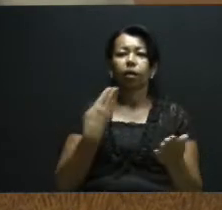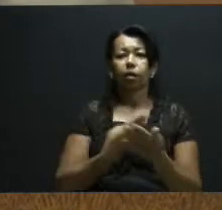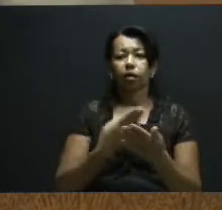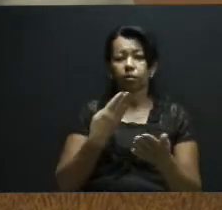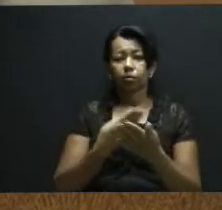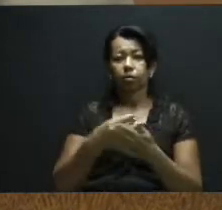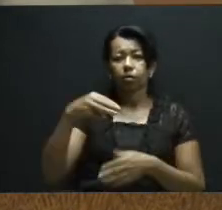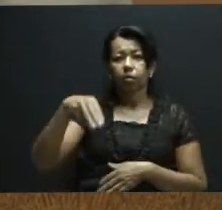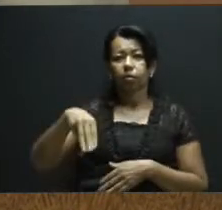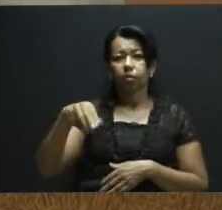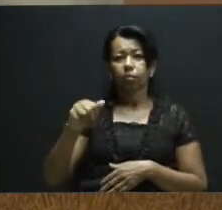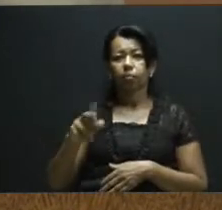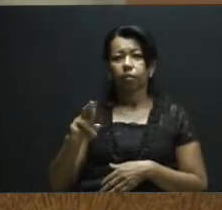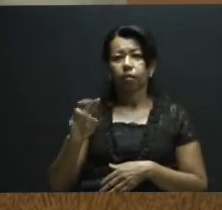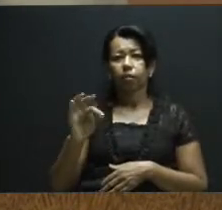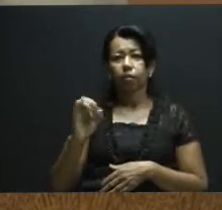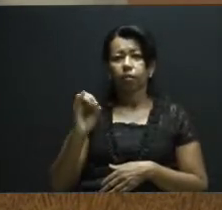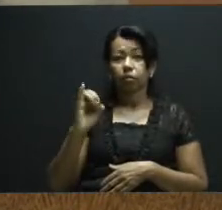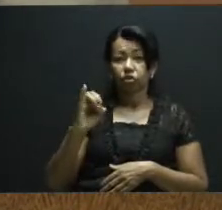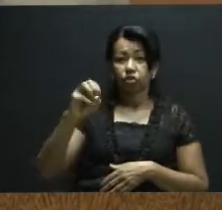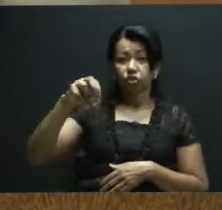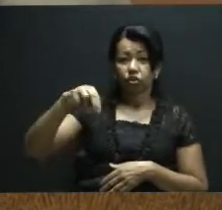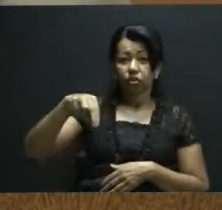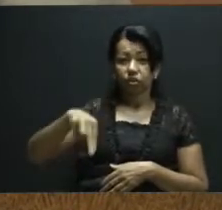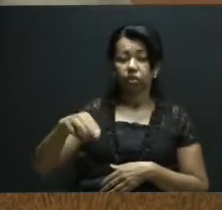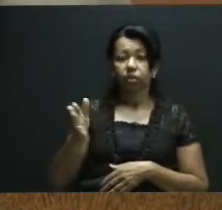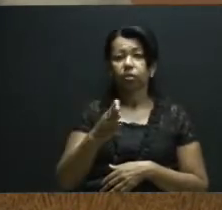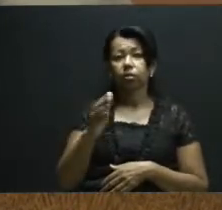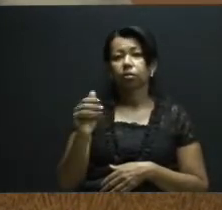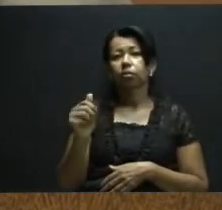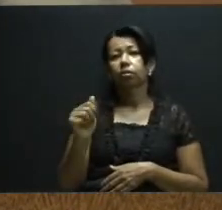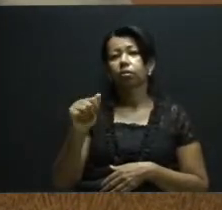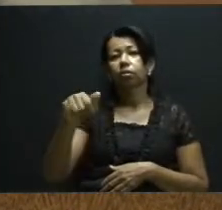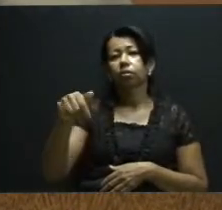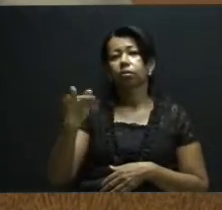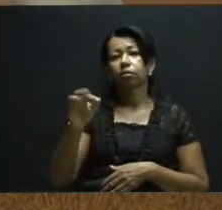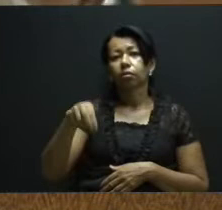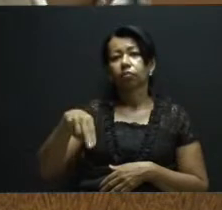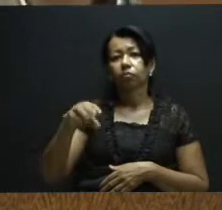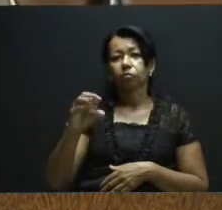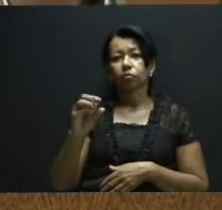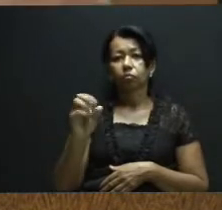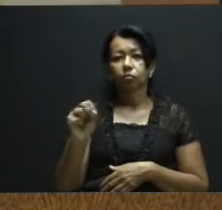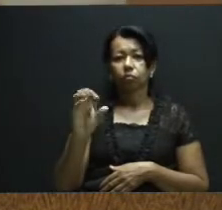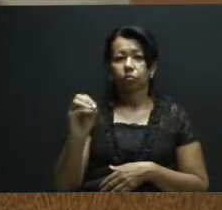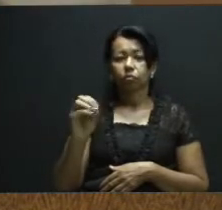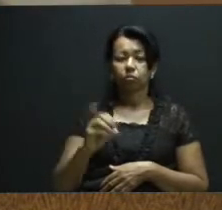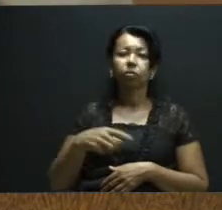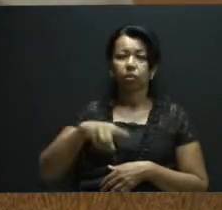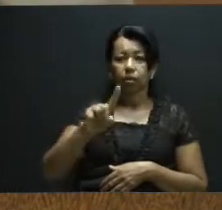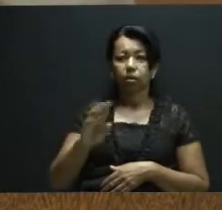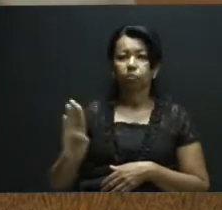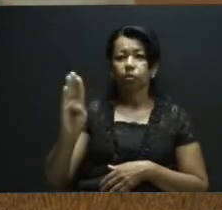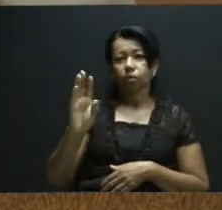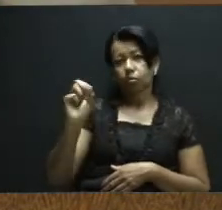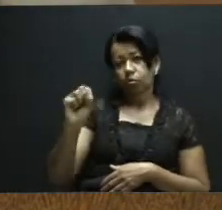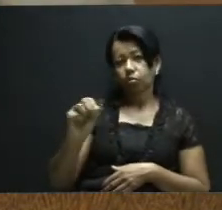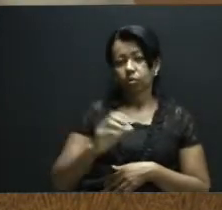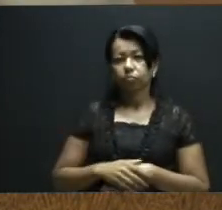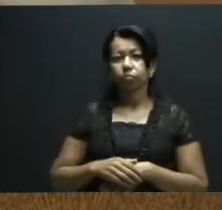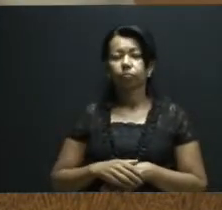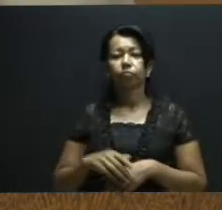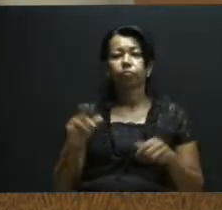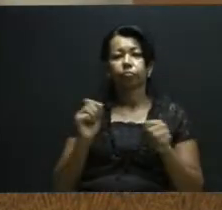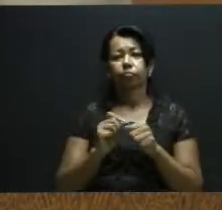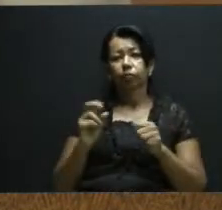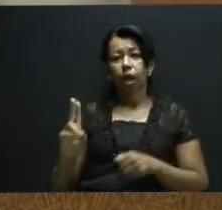ume martim afonso de souza no jardim nova república também se implantação de lombadas na